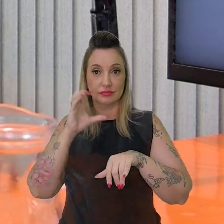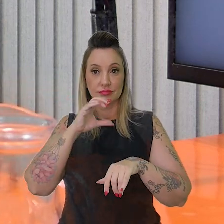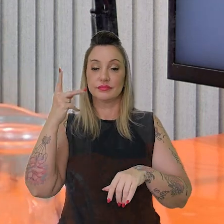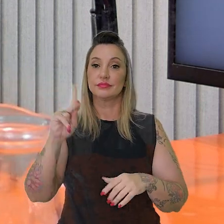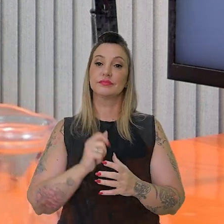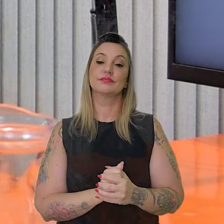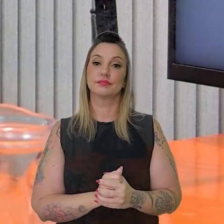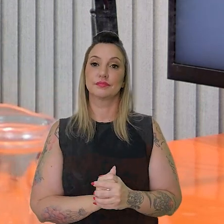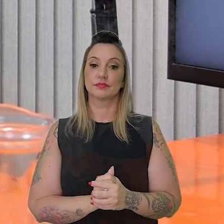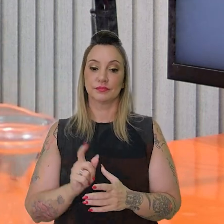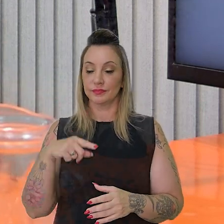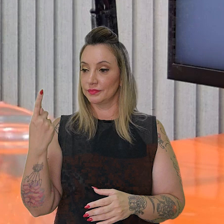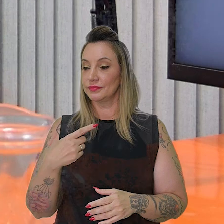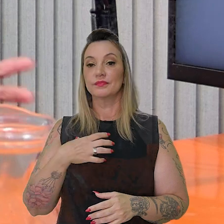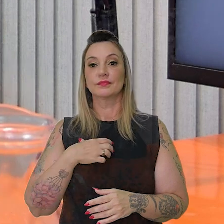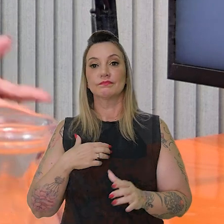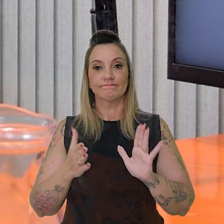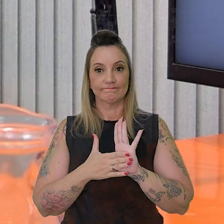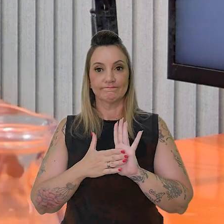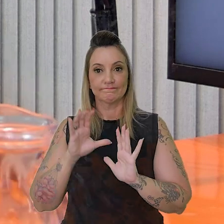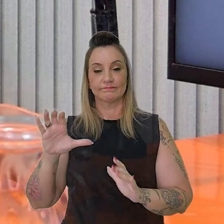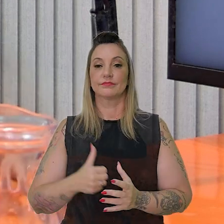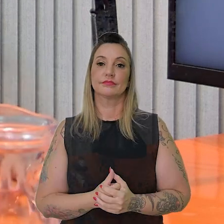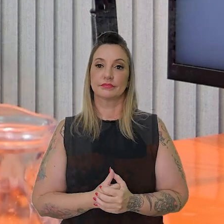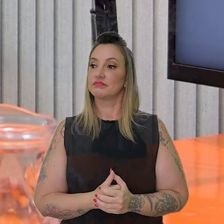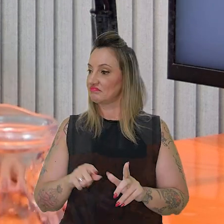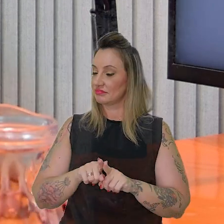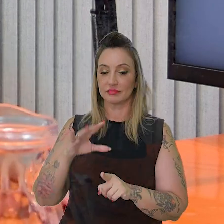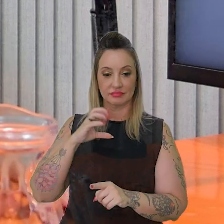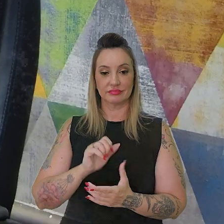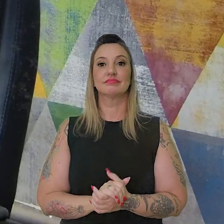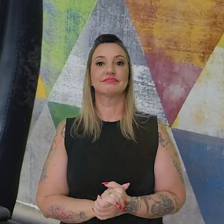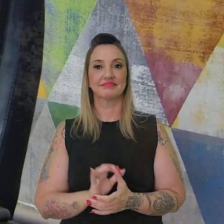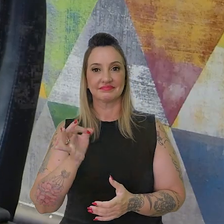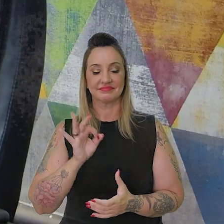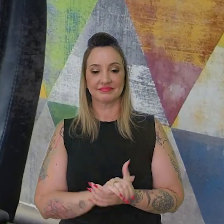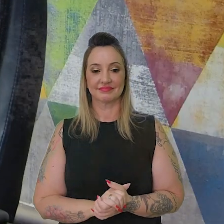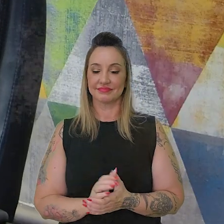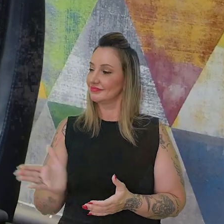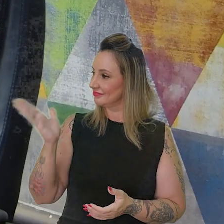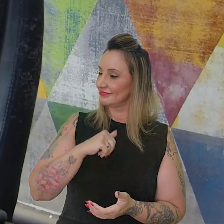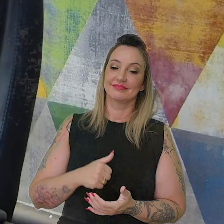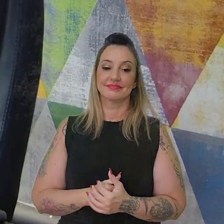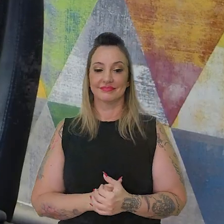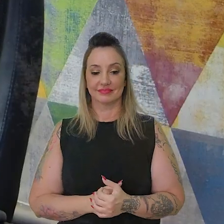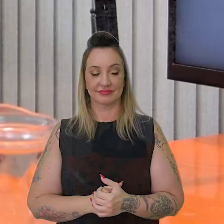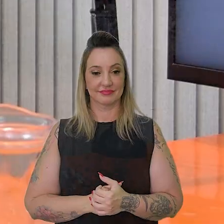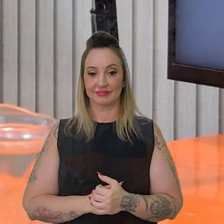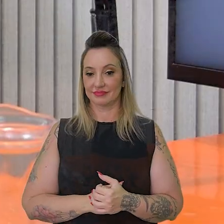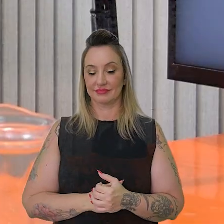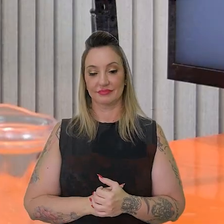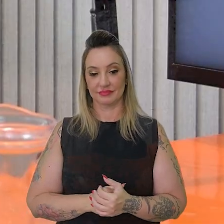deles né então a gente proporcionar isso Amei ah Bora